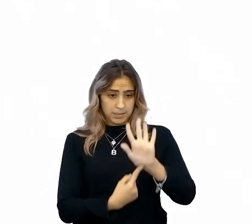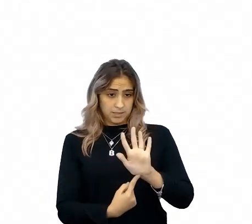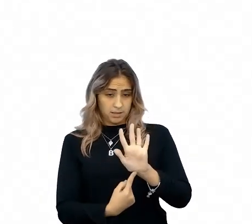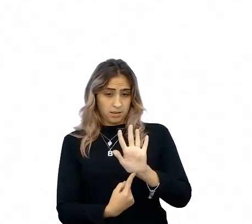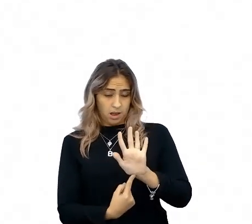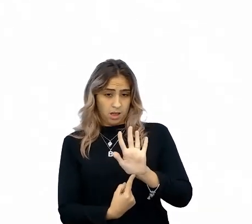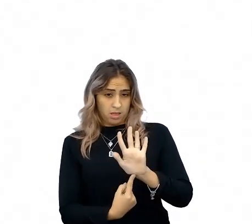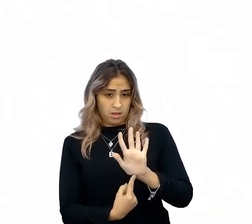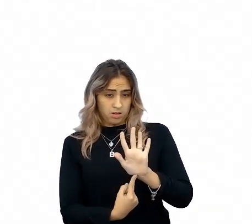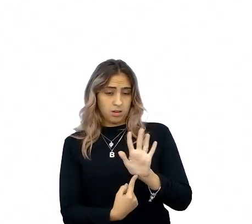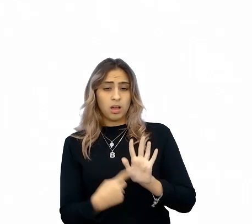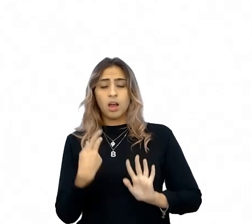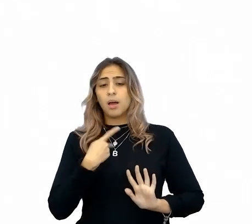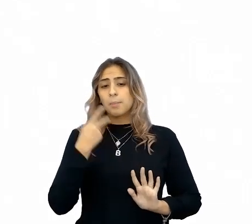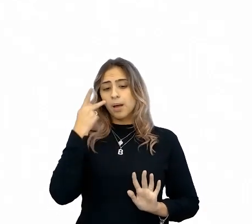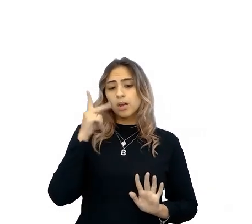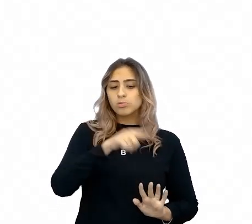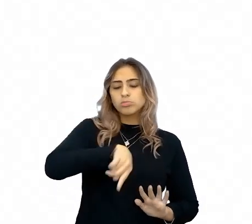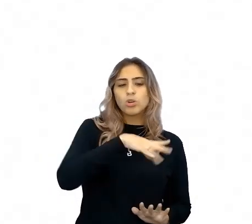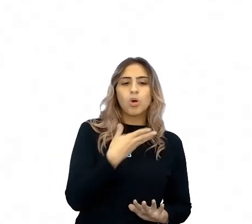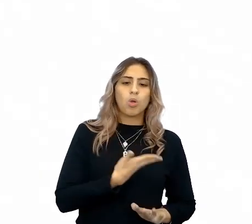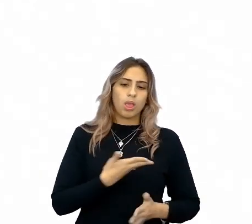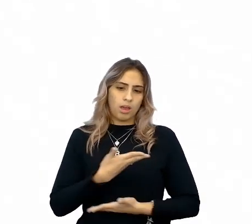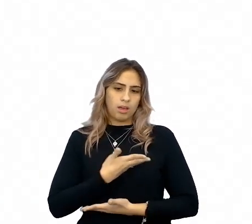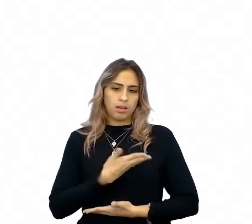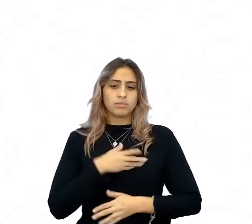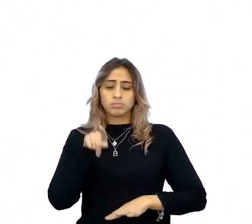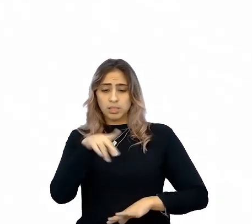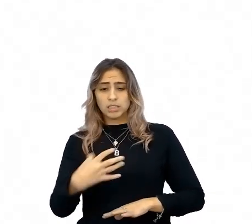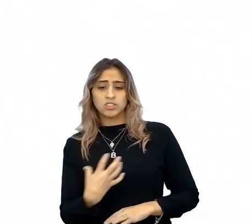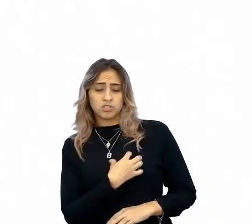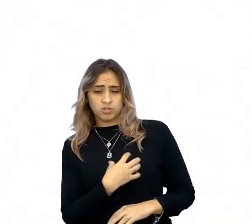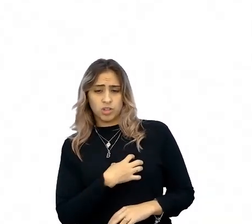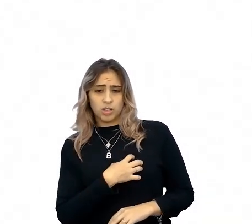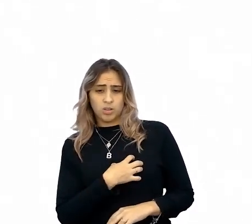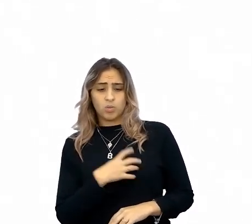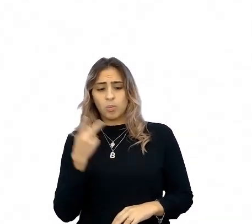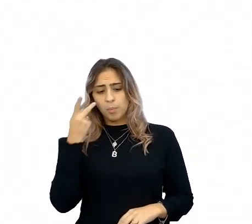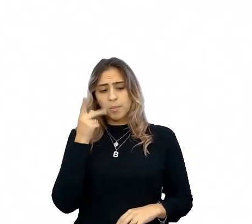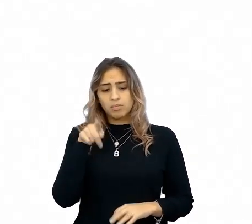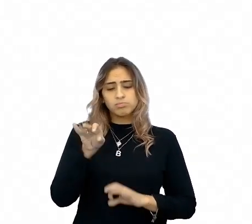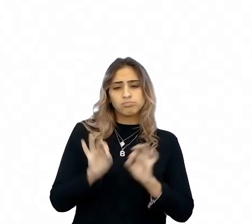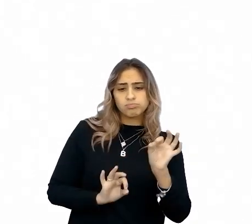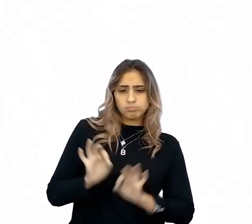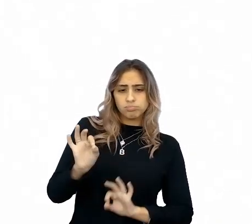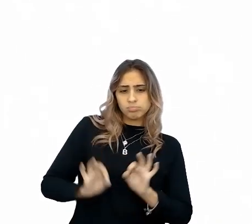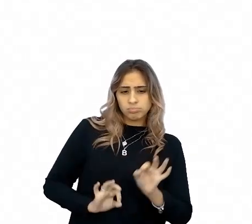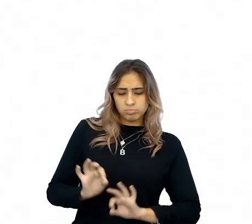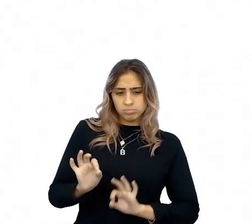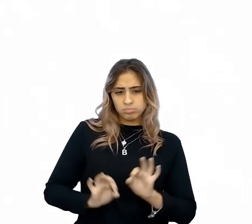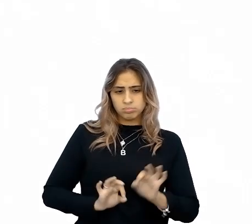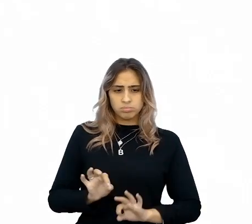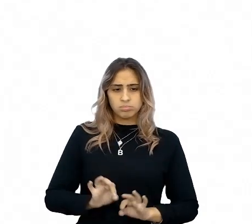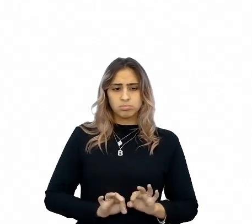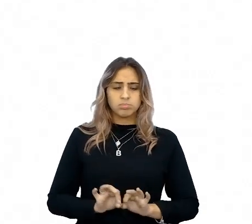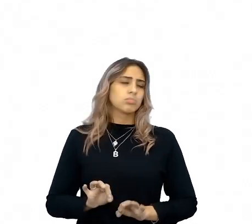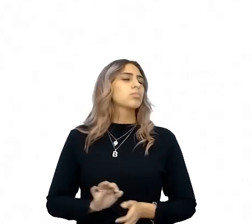apresentá-la, né, aos colegas. Assim, para se prepararem para essa